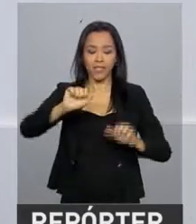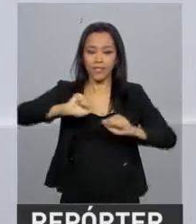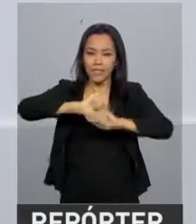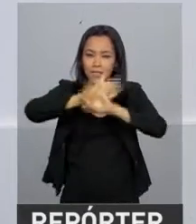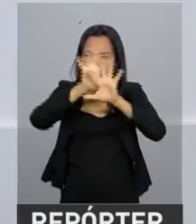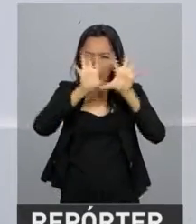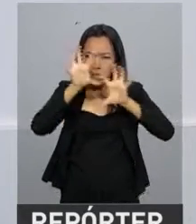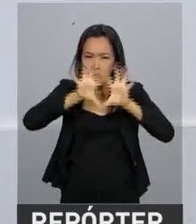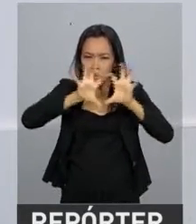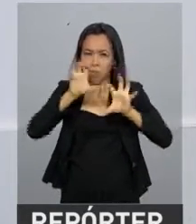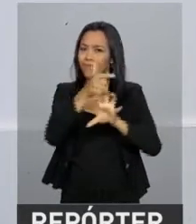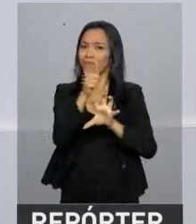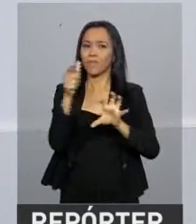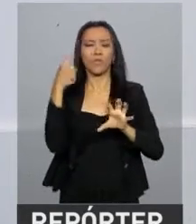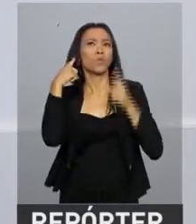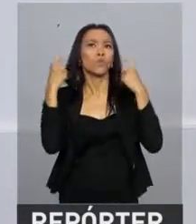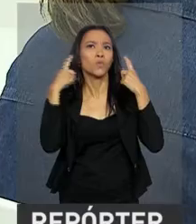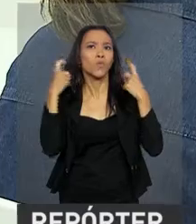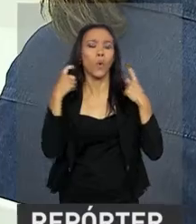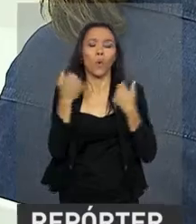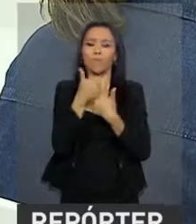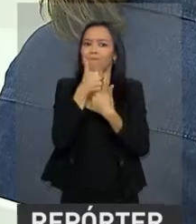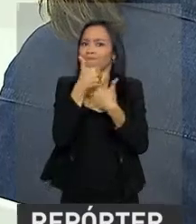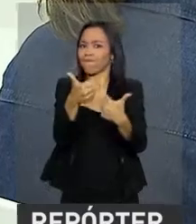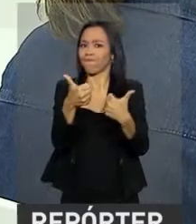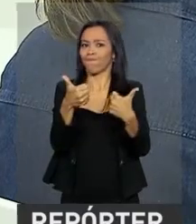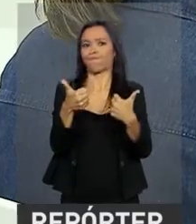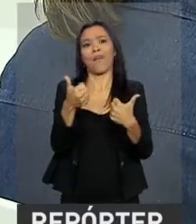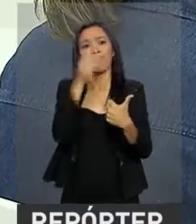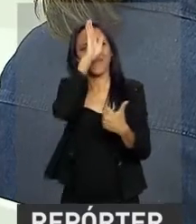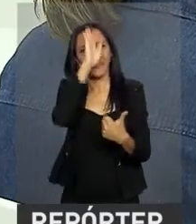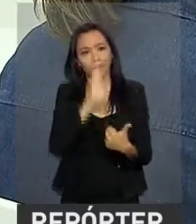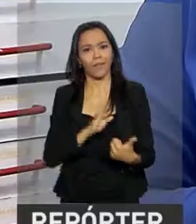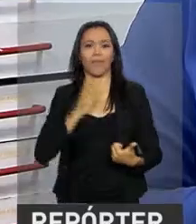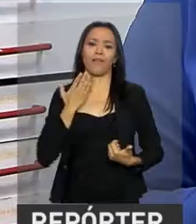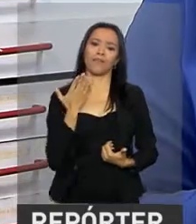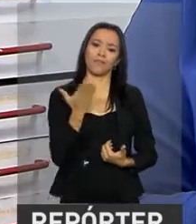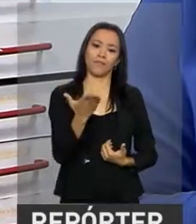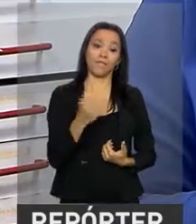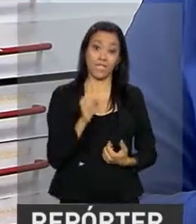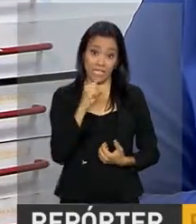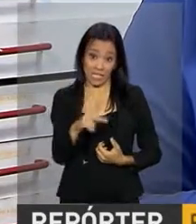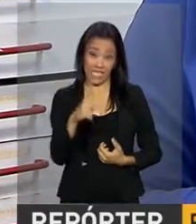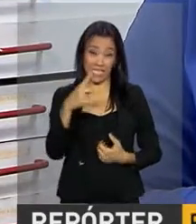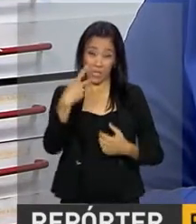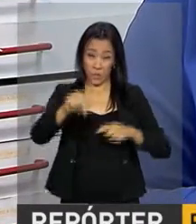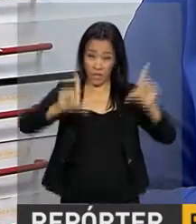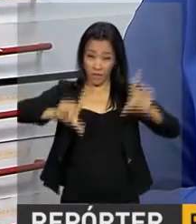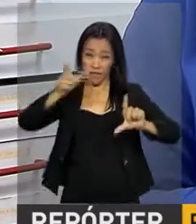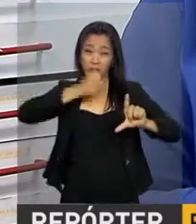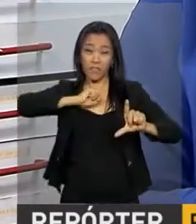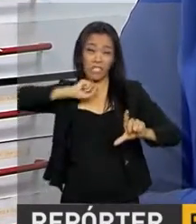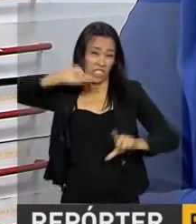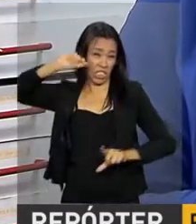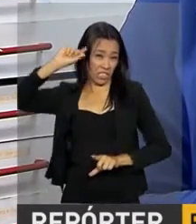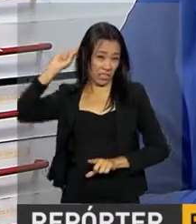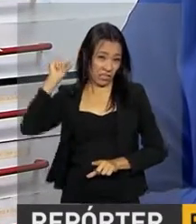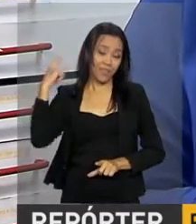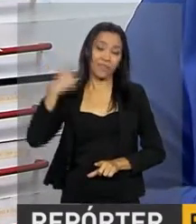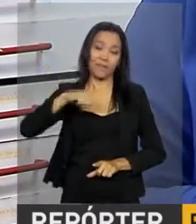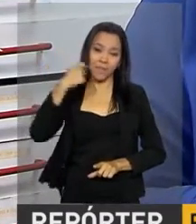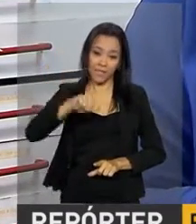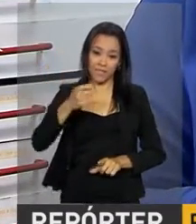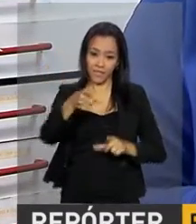sem chuviscos e o som sem chiados. E o melhor, é de graça. Se a sua televisão é antiga, daquelas de tubo, você vai precisar